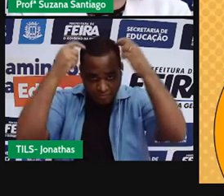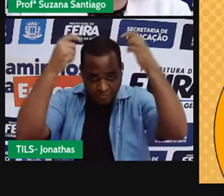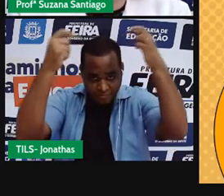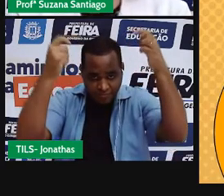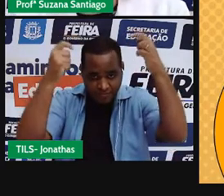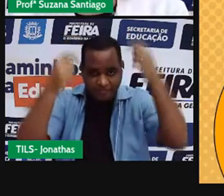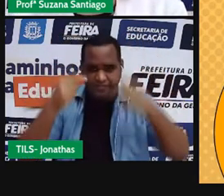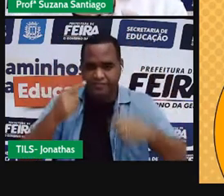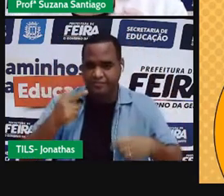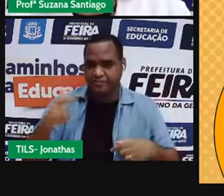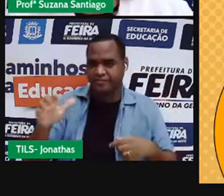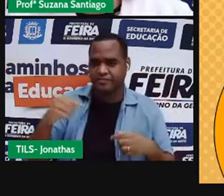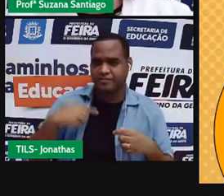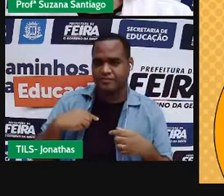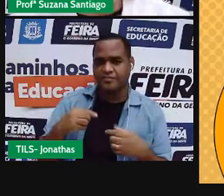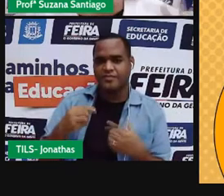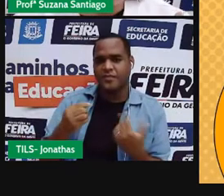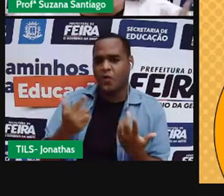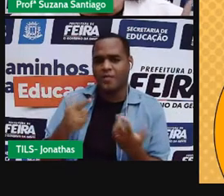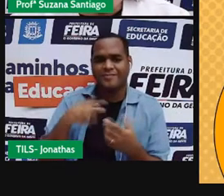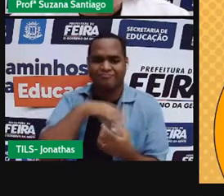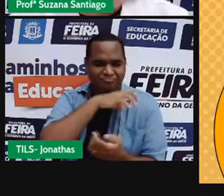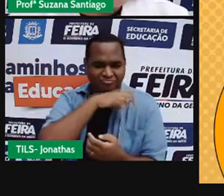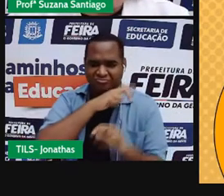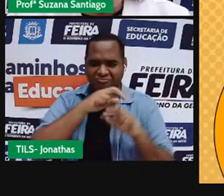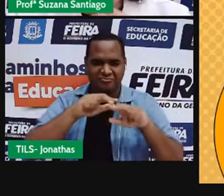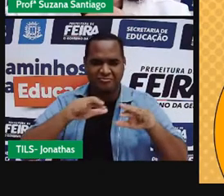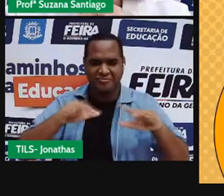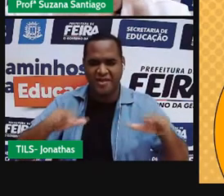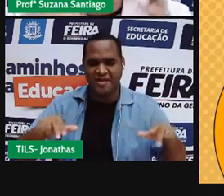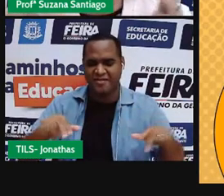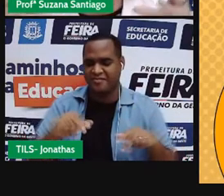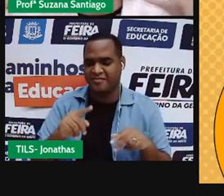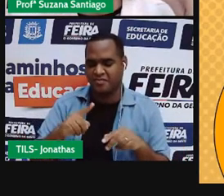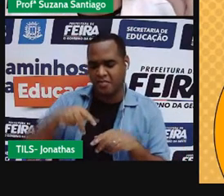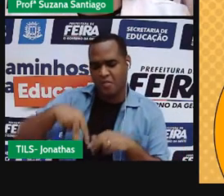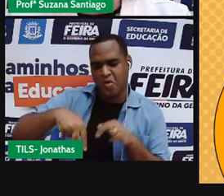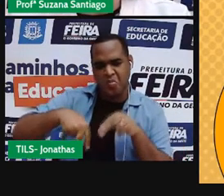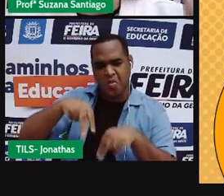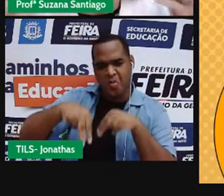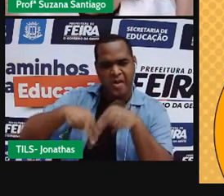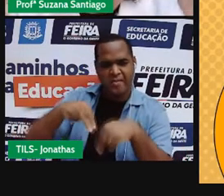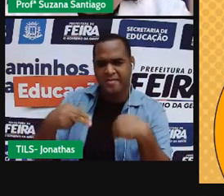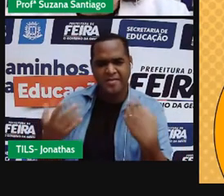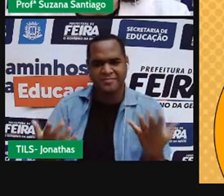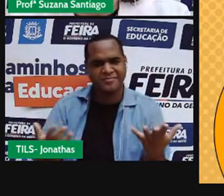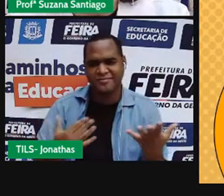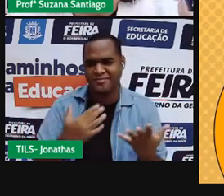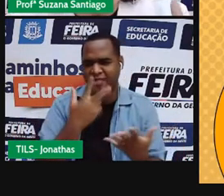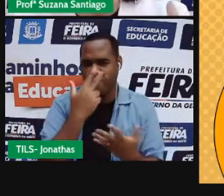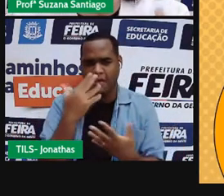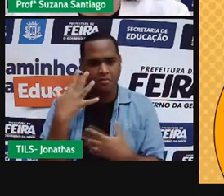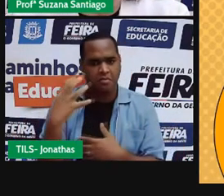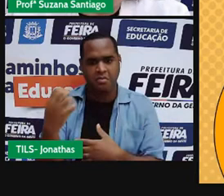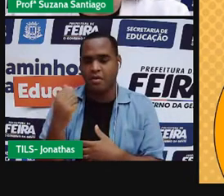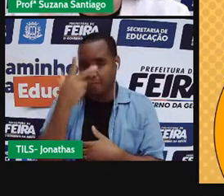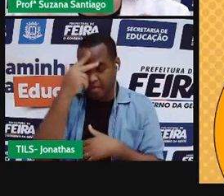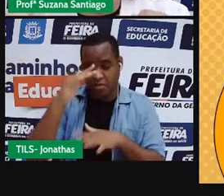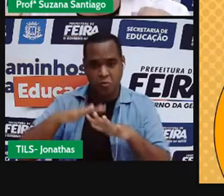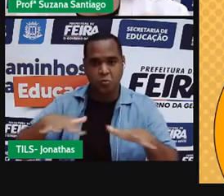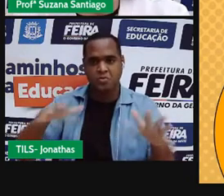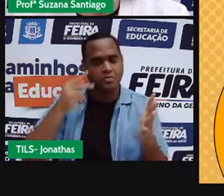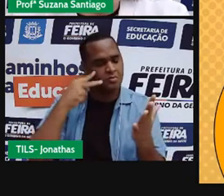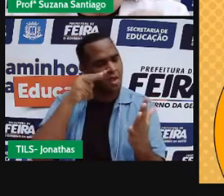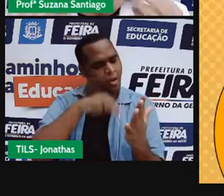os filhotinhos no colo. Então, assim, aquilo gerou uma situação de furor na população. Quando leram